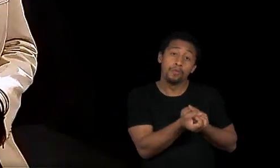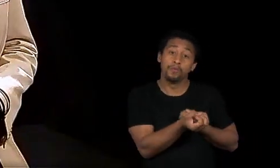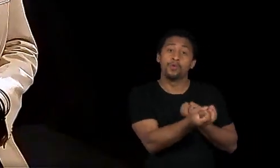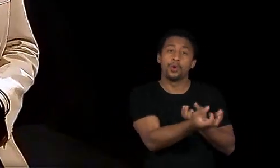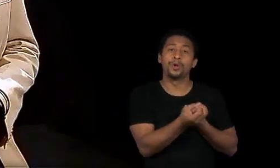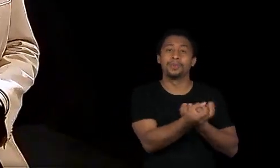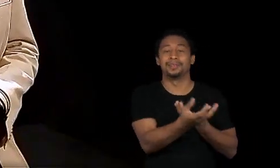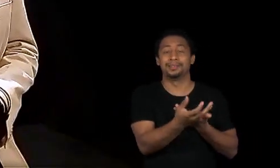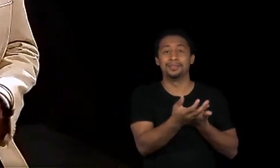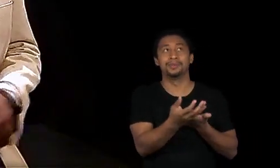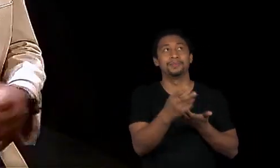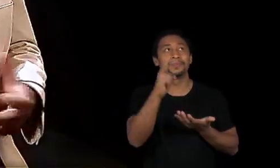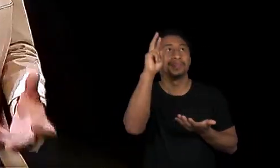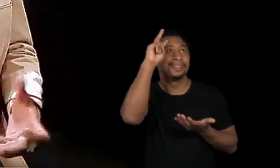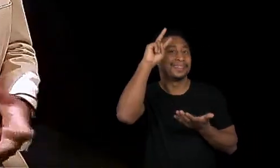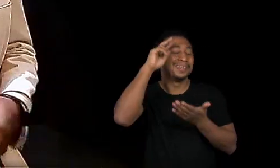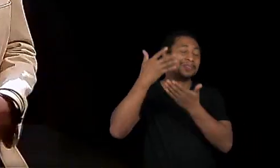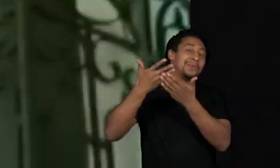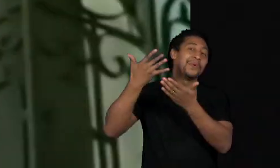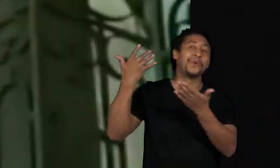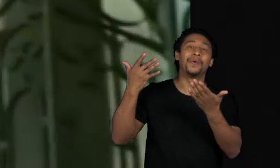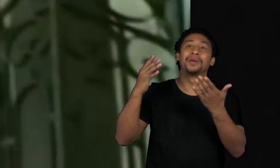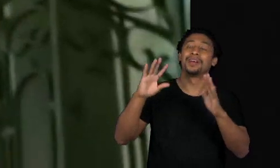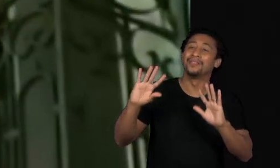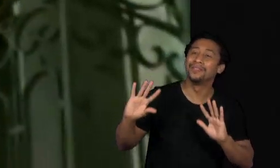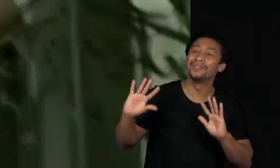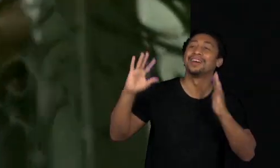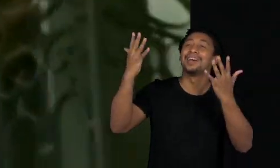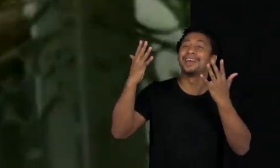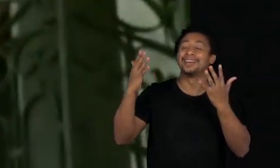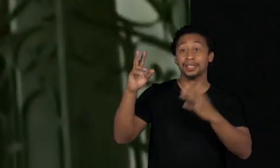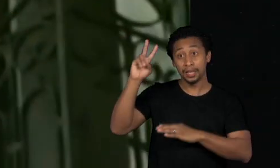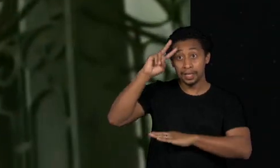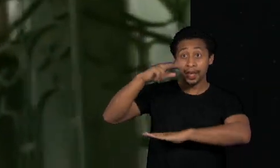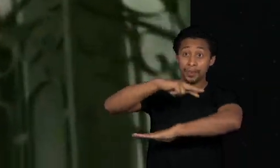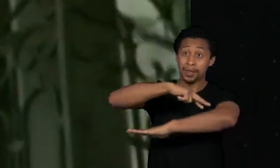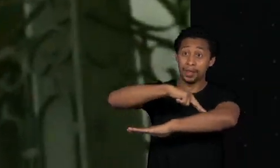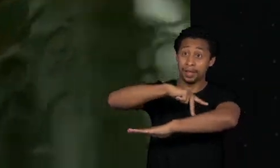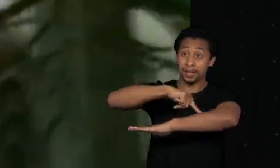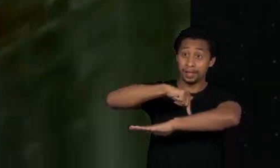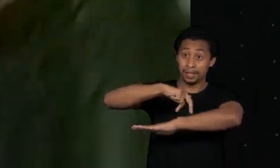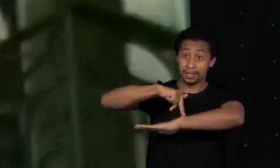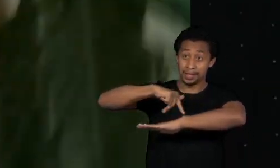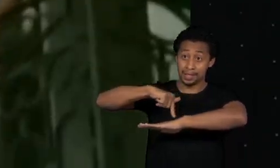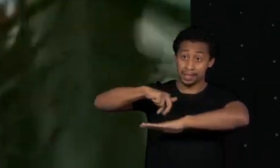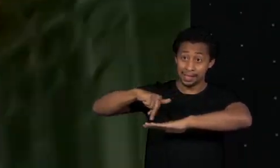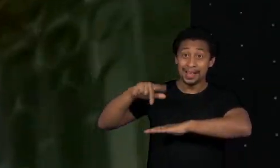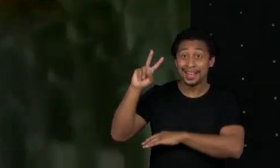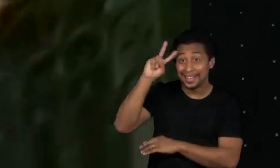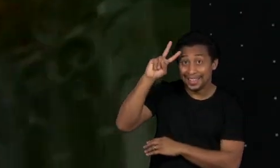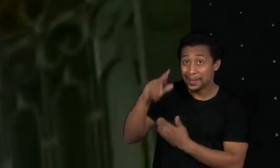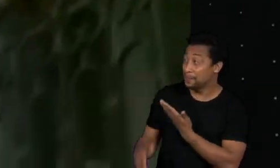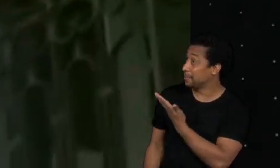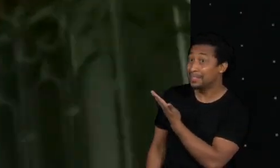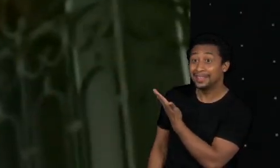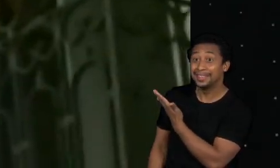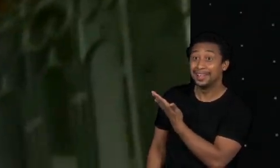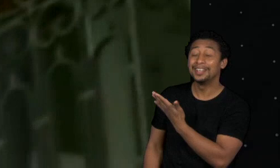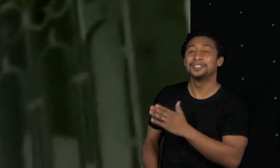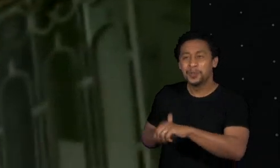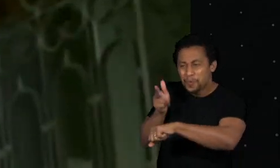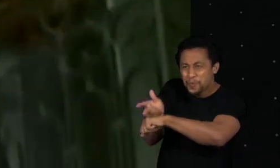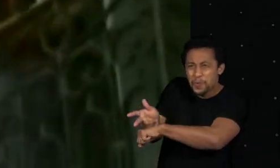dizer, festivo. Michael Jackson, registramos a Michael Jackson na Bahia